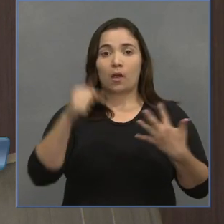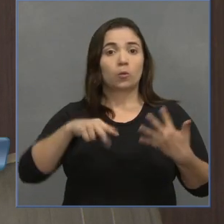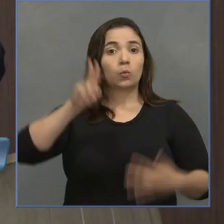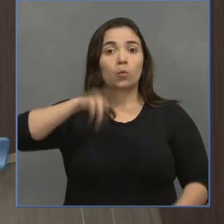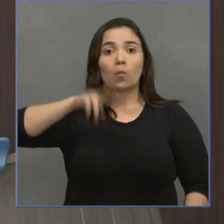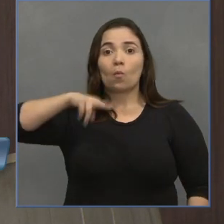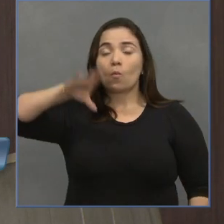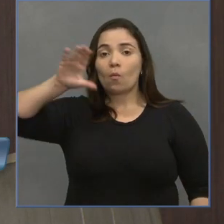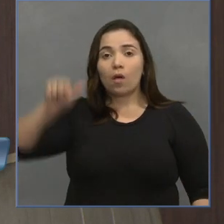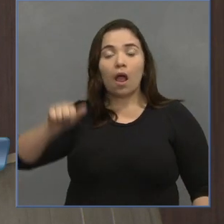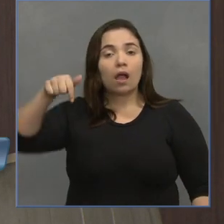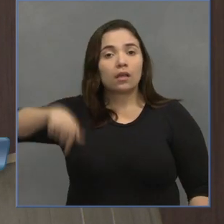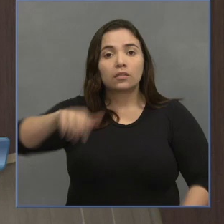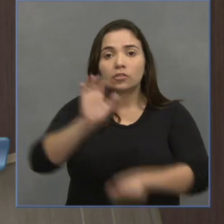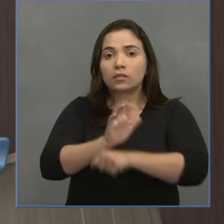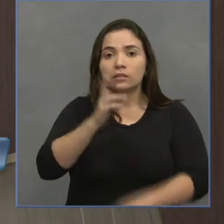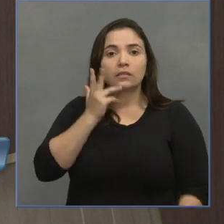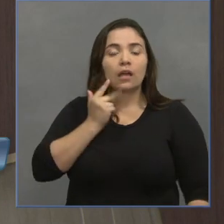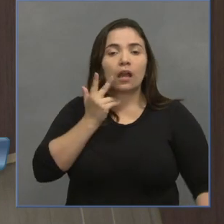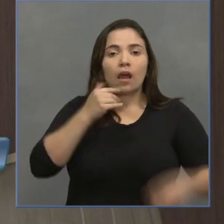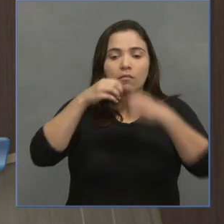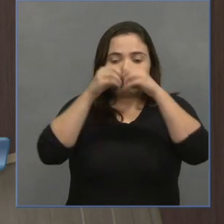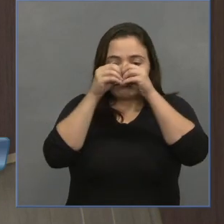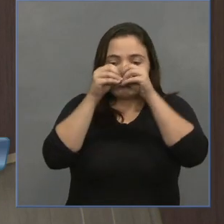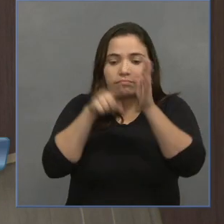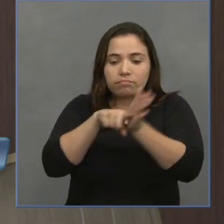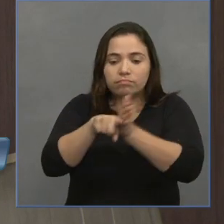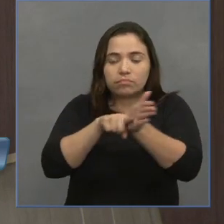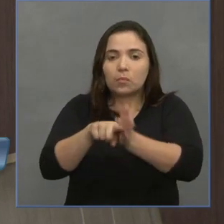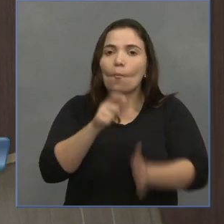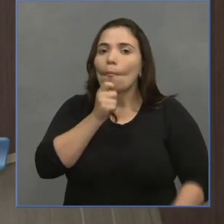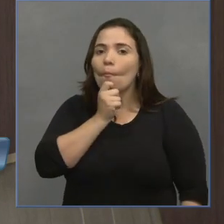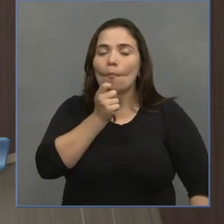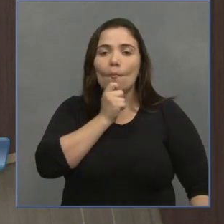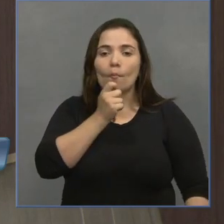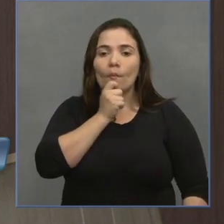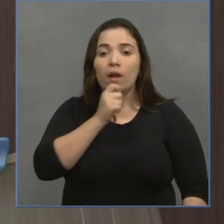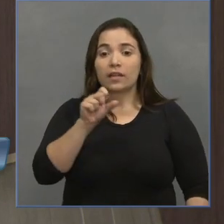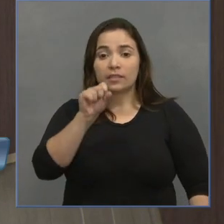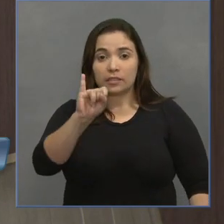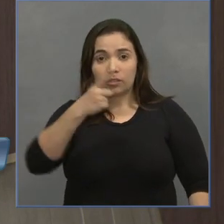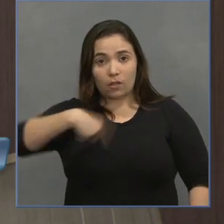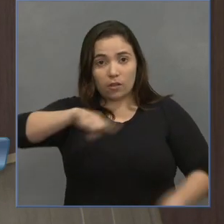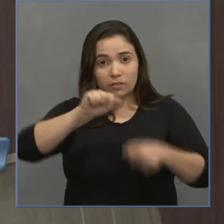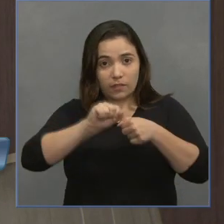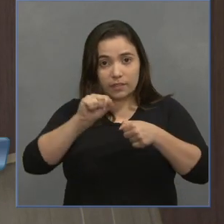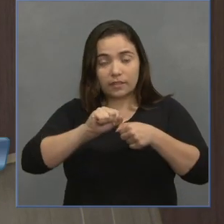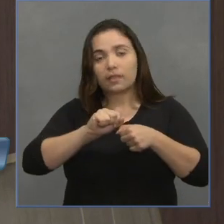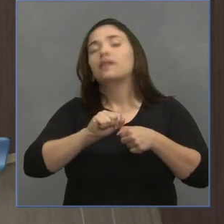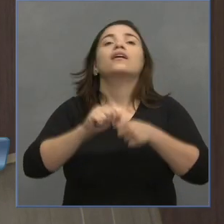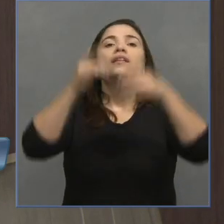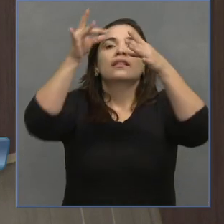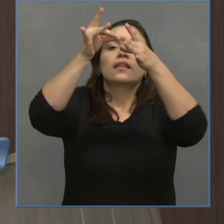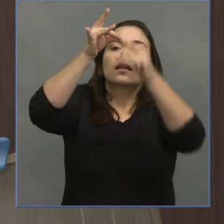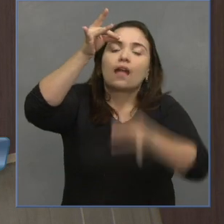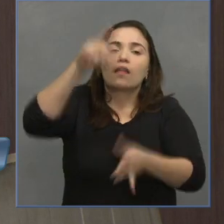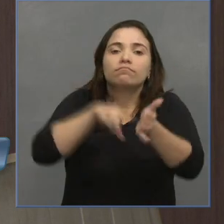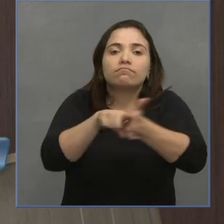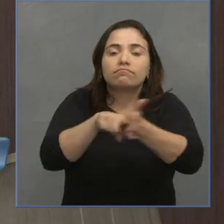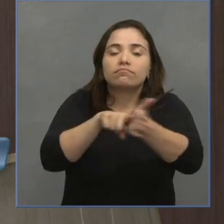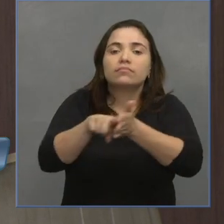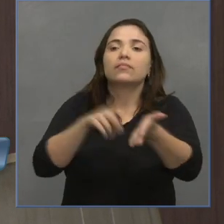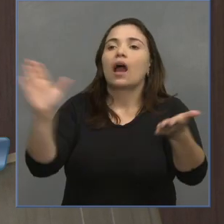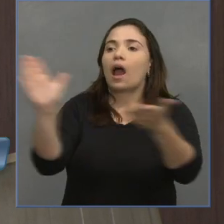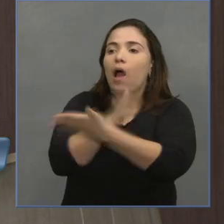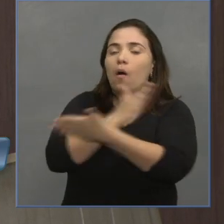Os corpos hídricos no Ceará são todos tomados como classe 2. Se nós fizéssemos a classificação, alguns reservatórios poderiam ter tido